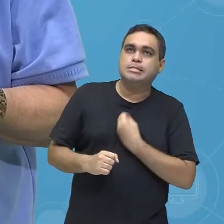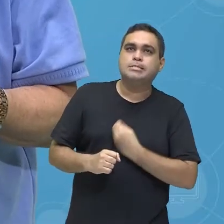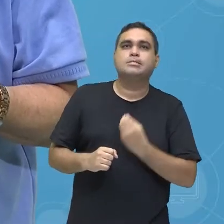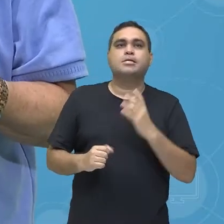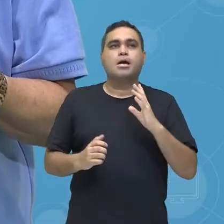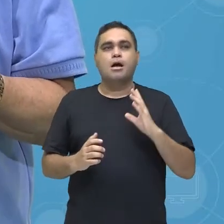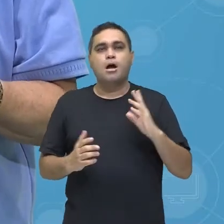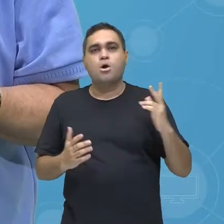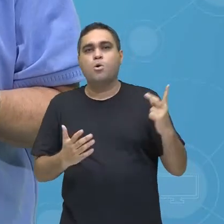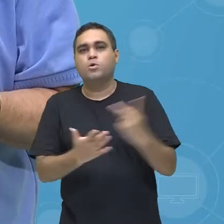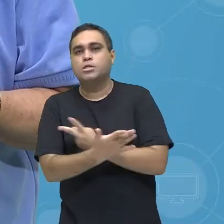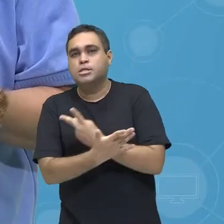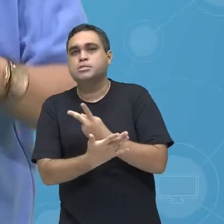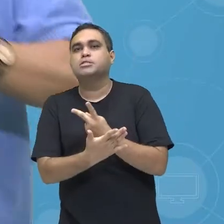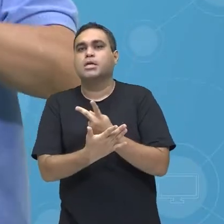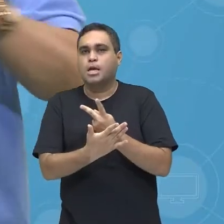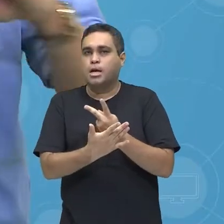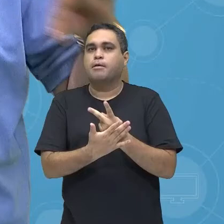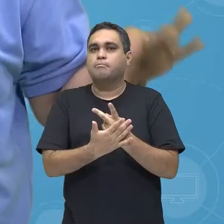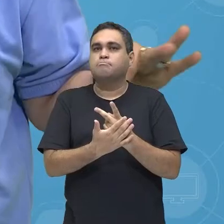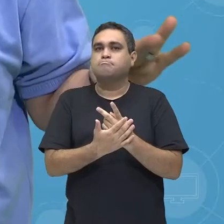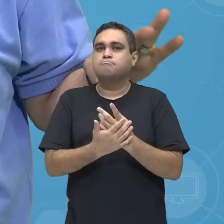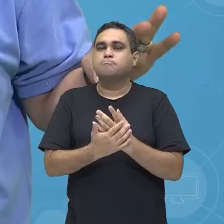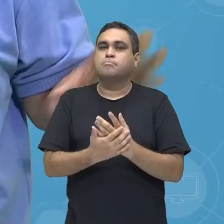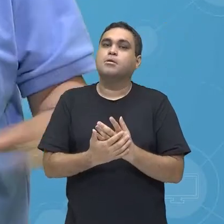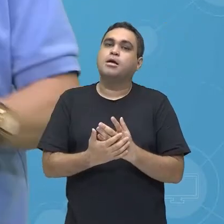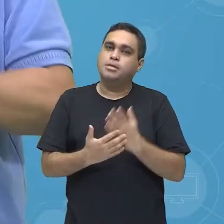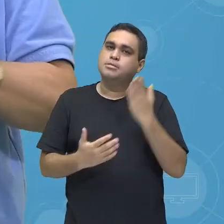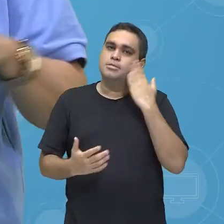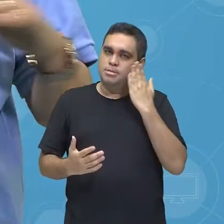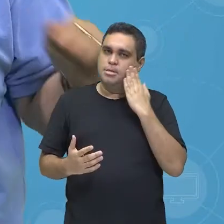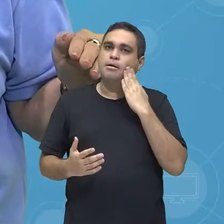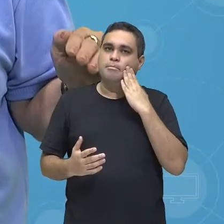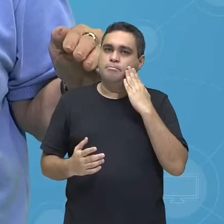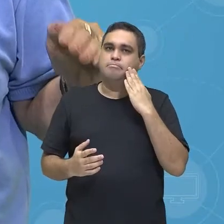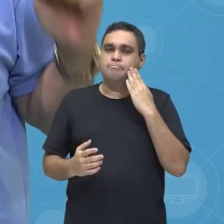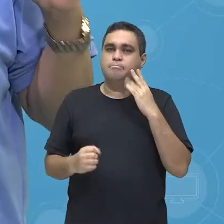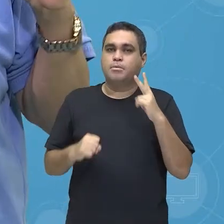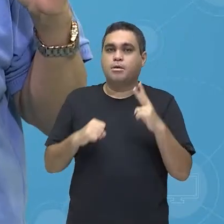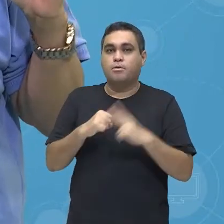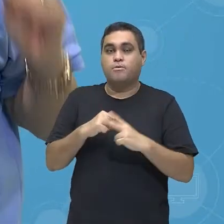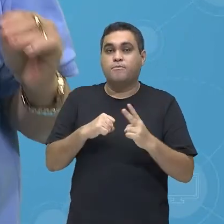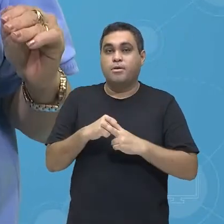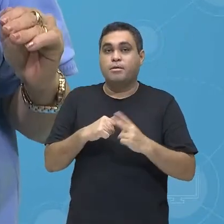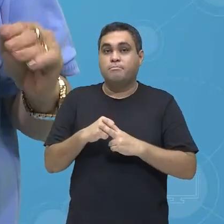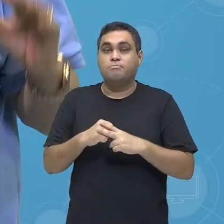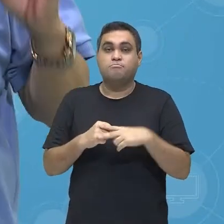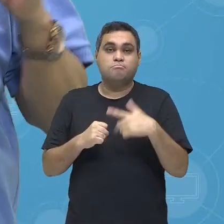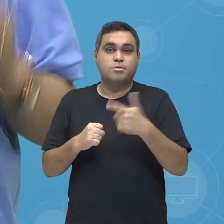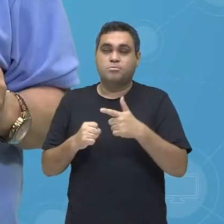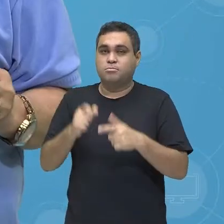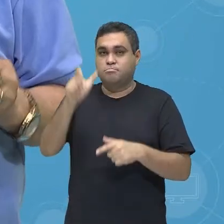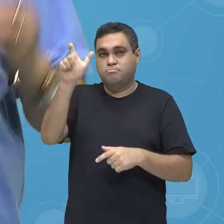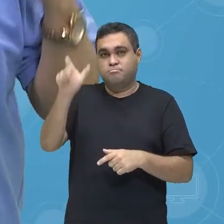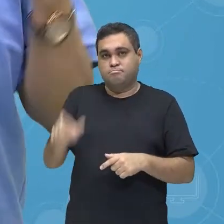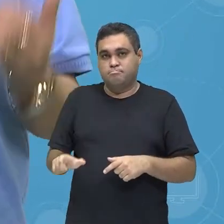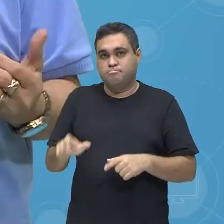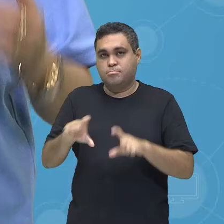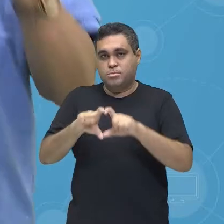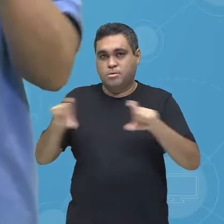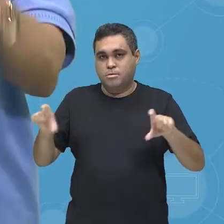ocorrer, suceder e acontecer. Esse verbo é impessoal, ele não possui sujeito.